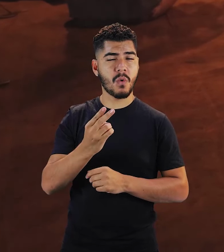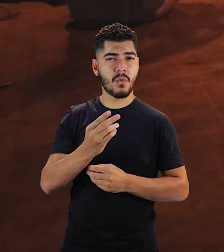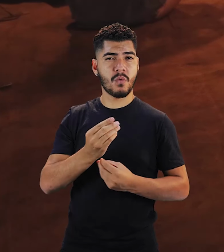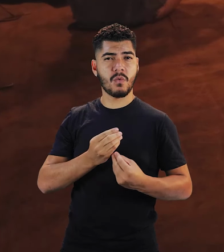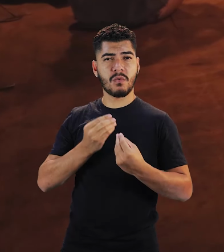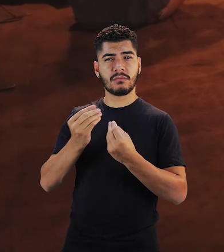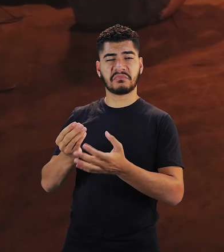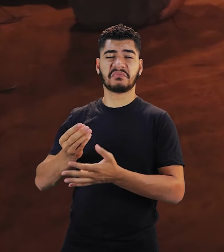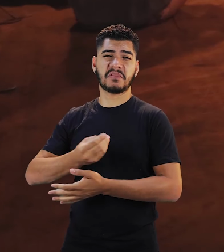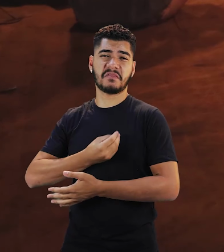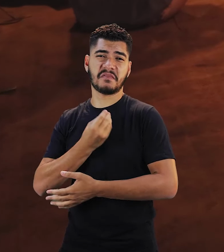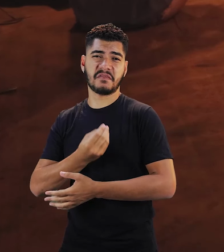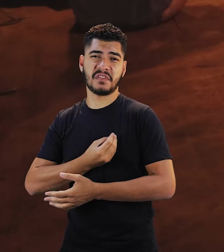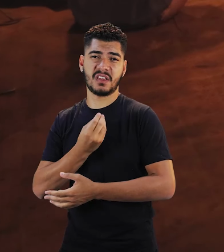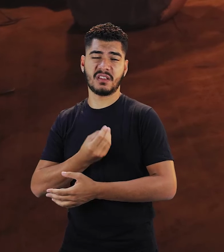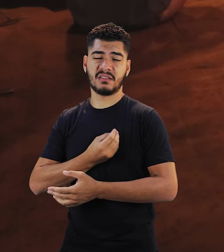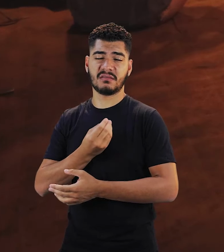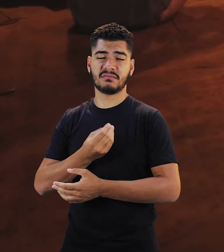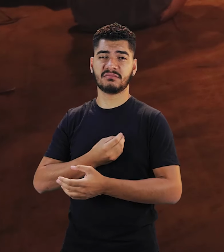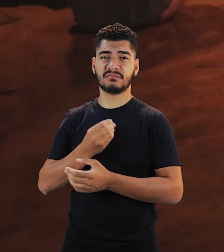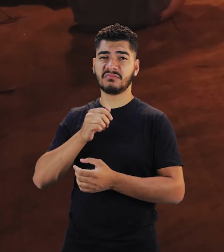inútil vida a dois.